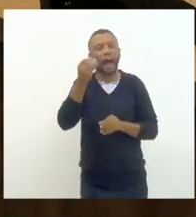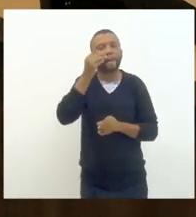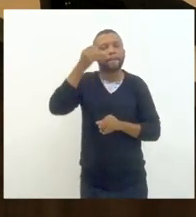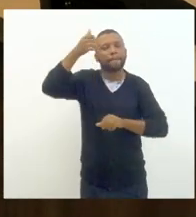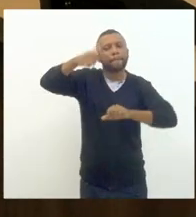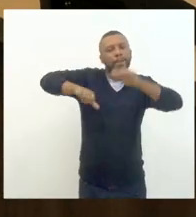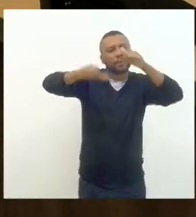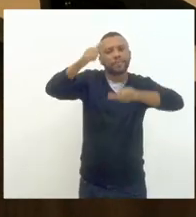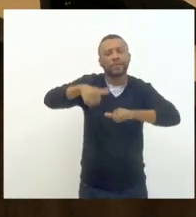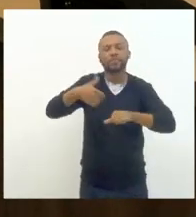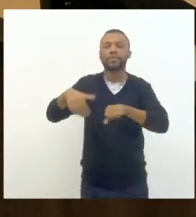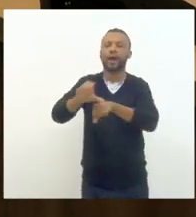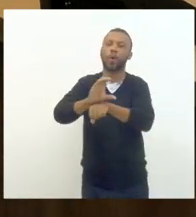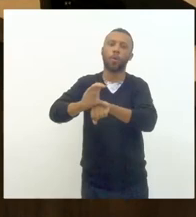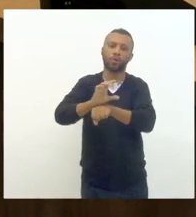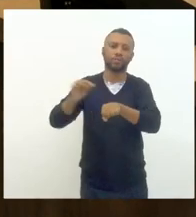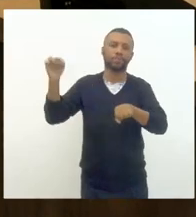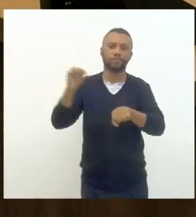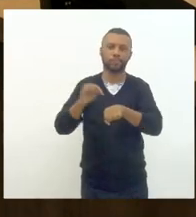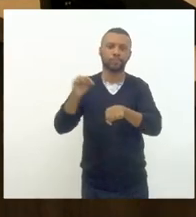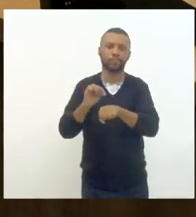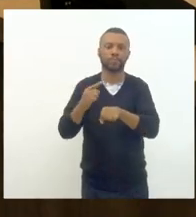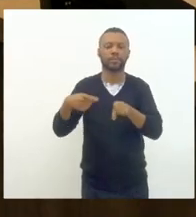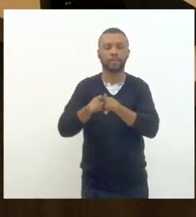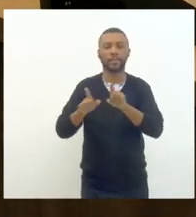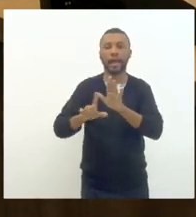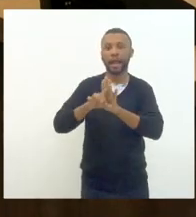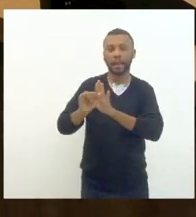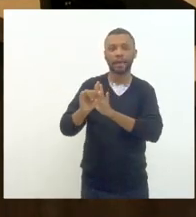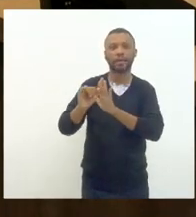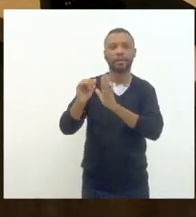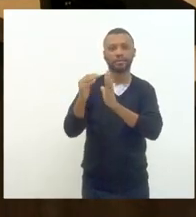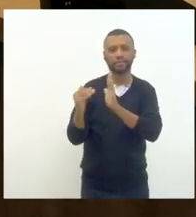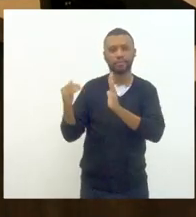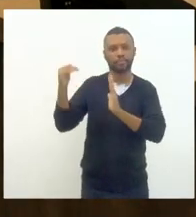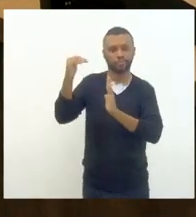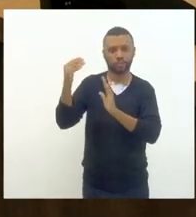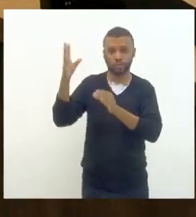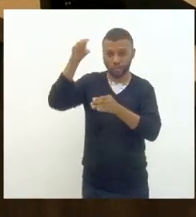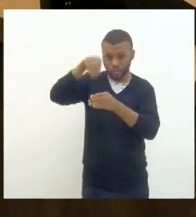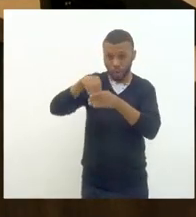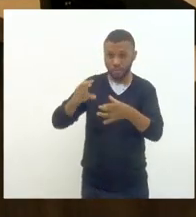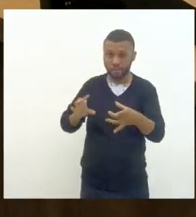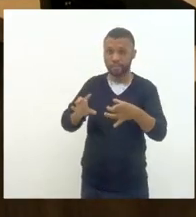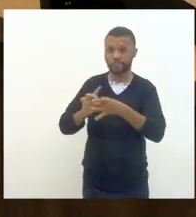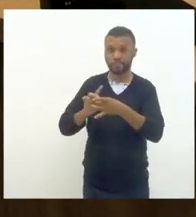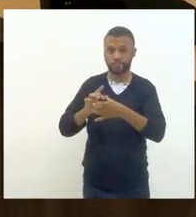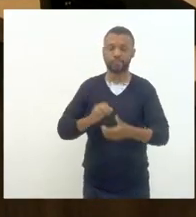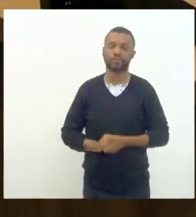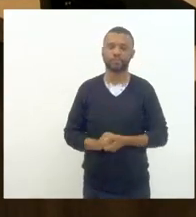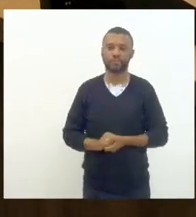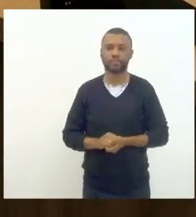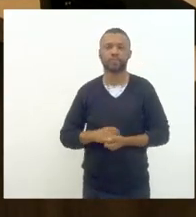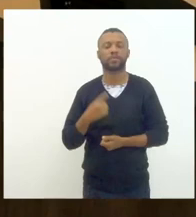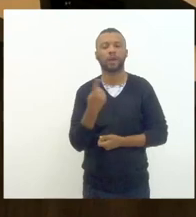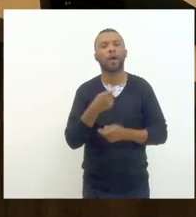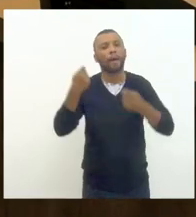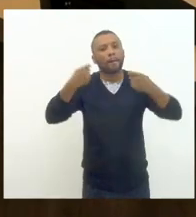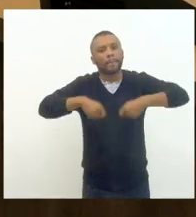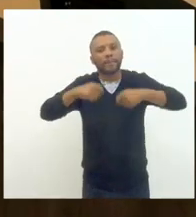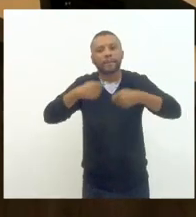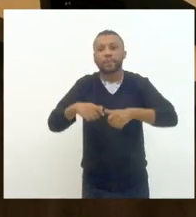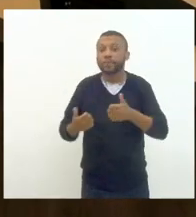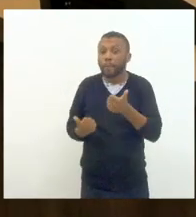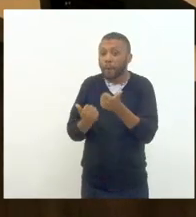na Constituição e na legislação infraconstitucional. Precisamos da